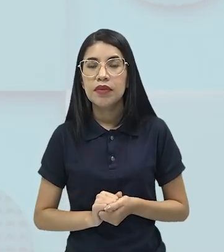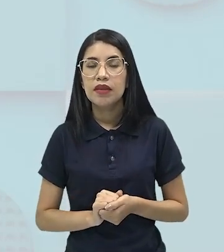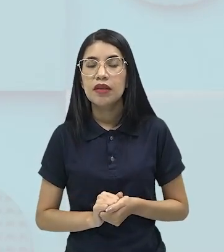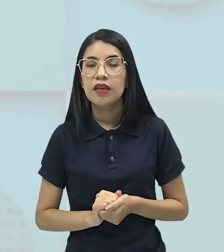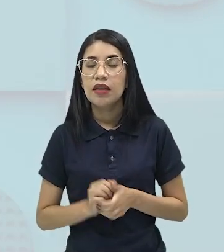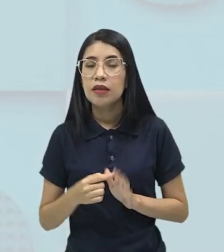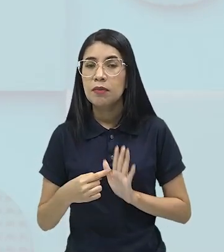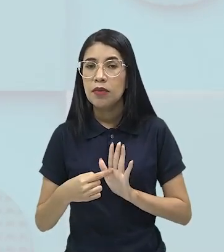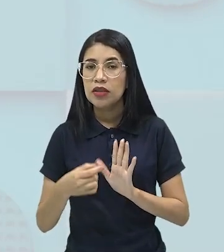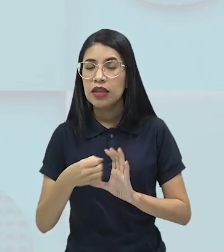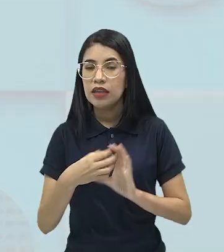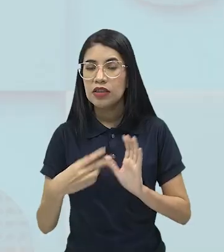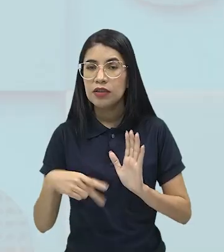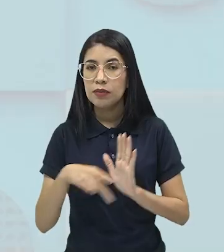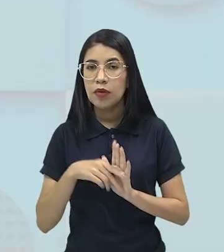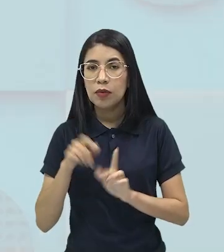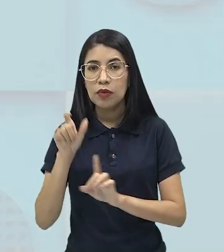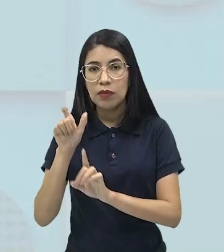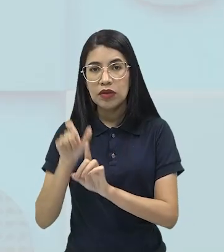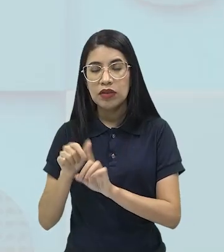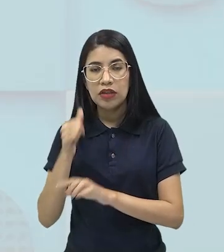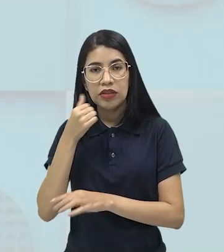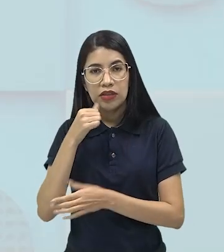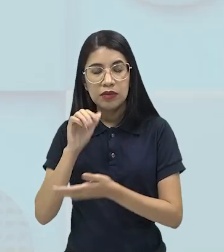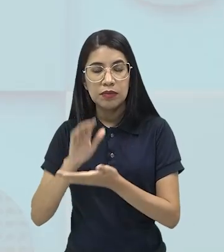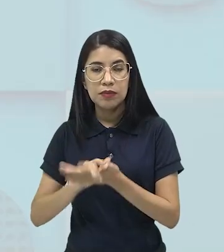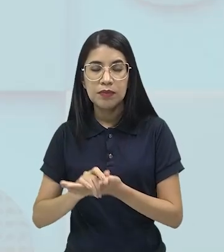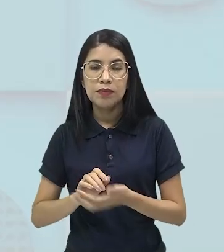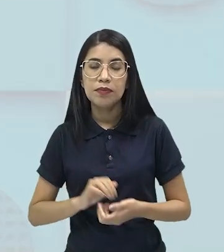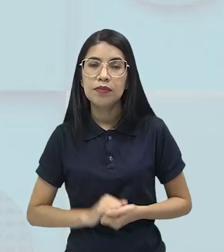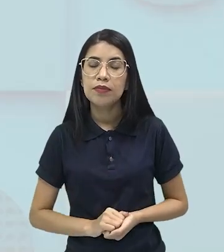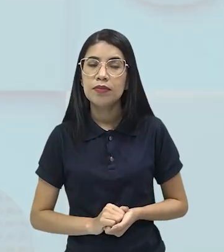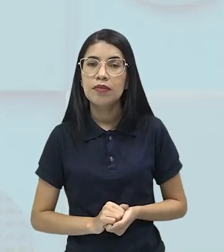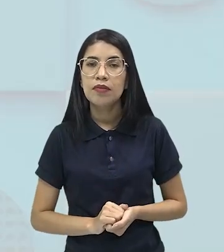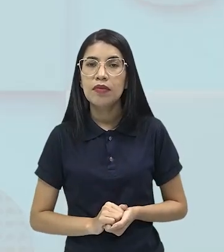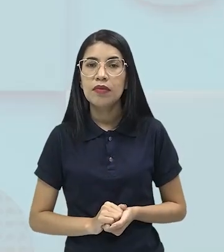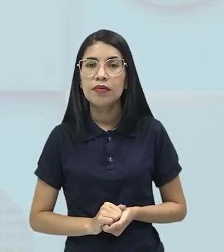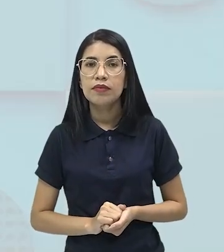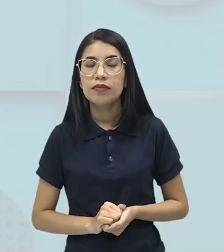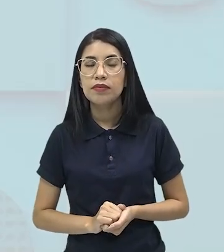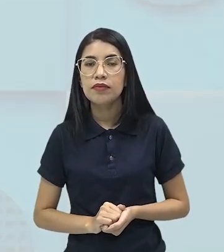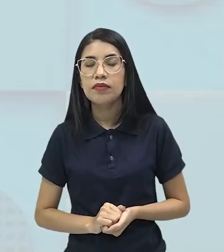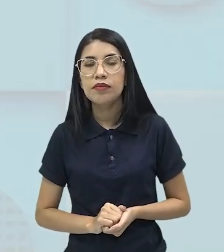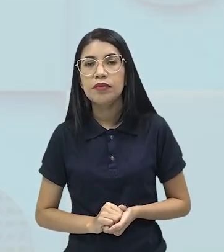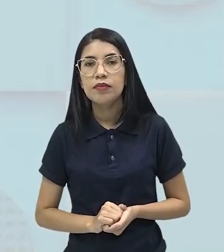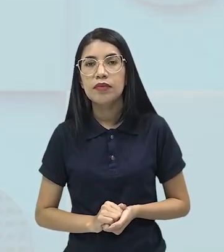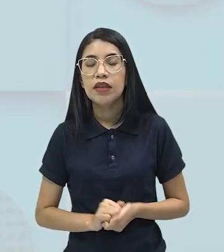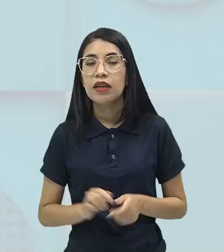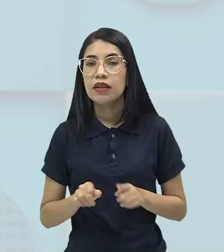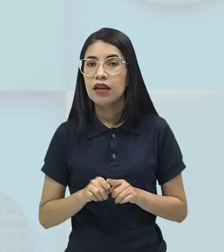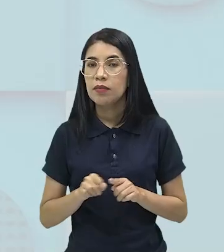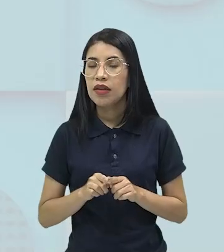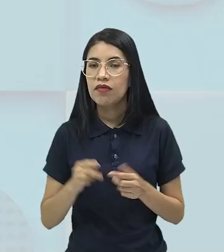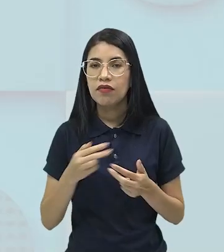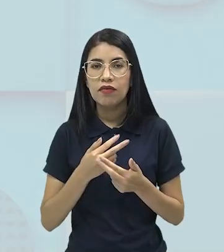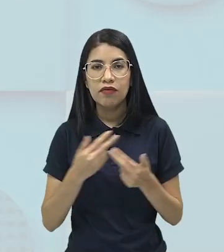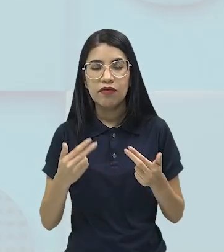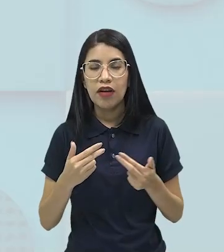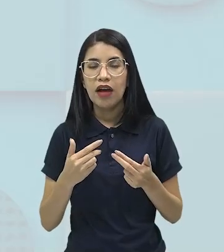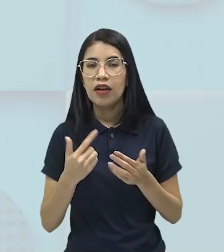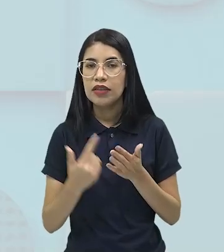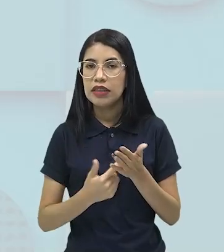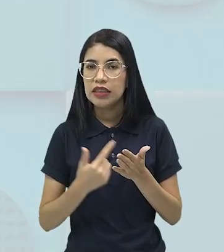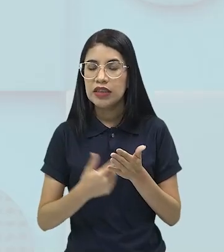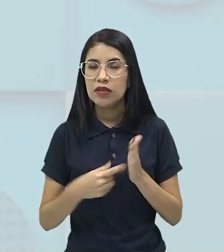características que esse personagem apresenta. Então, assim também, Em outras obras de Machado de Assis, ele vai